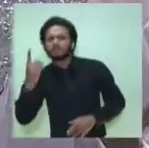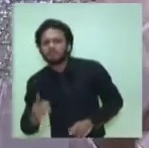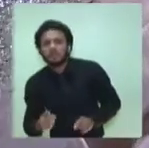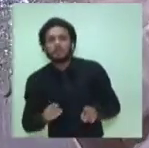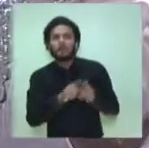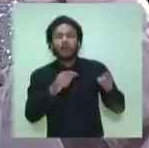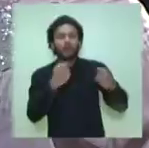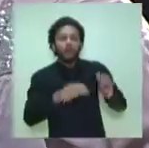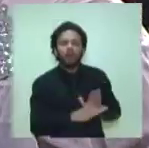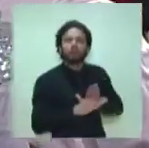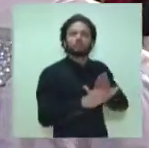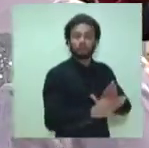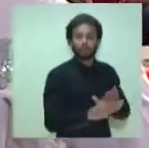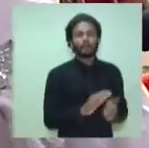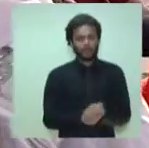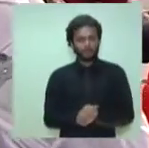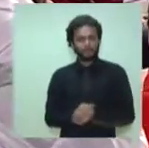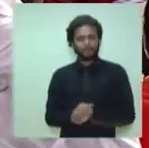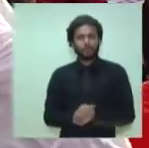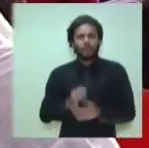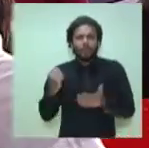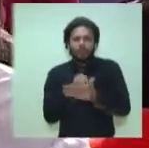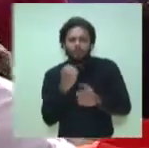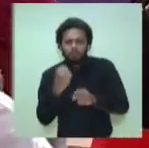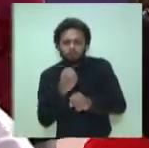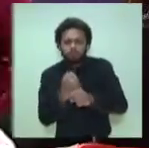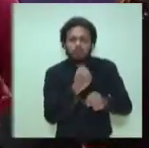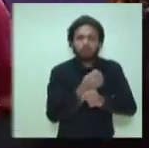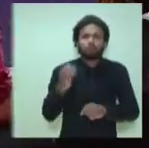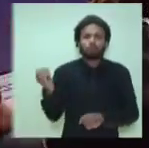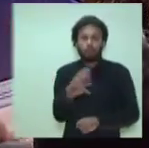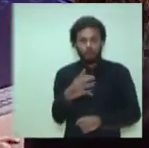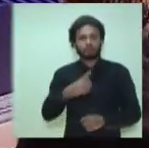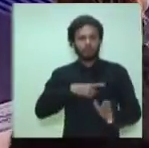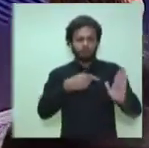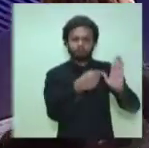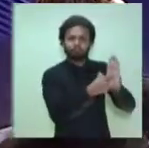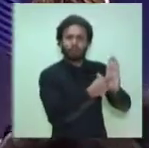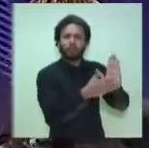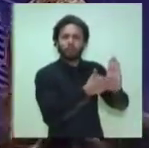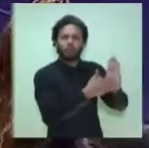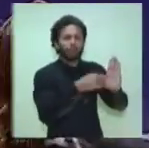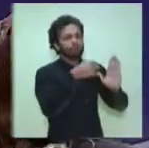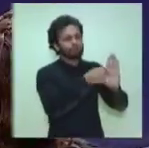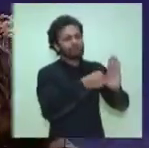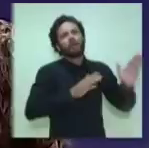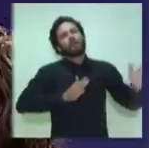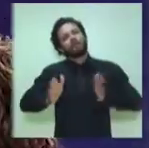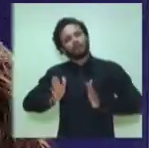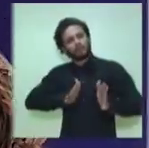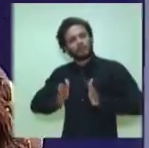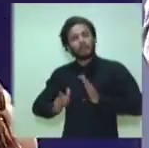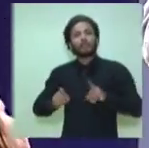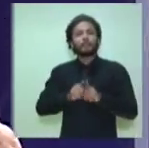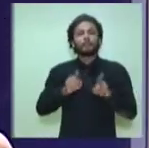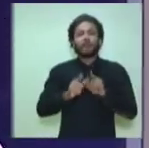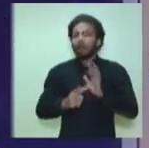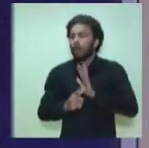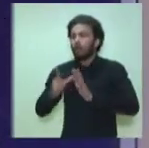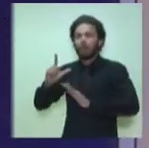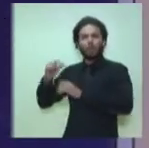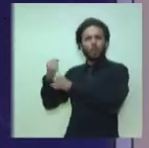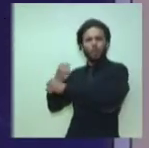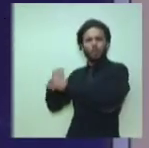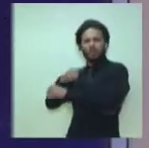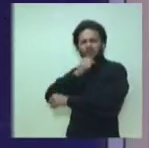obras novas, todas elas está previsto lá a acessibilidade. Nas obras antigas, a gente vai consertando